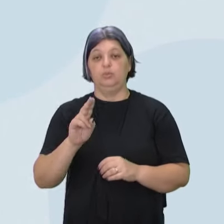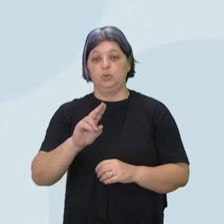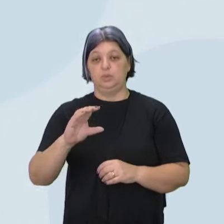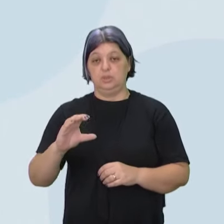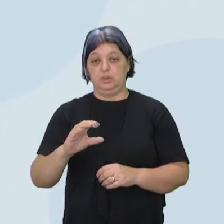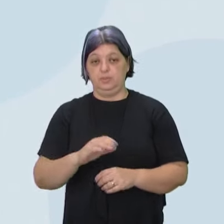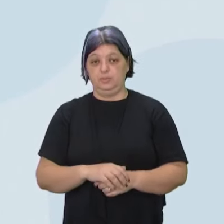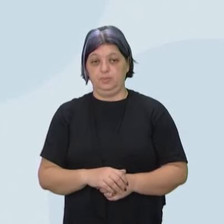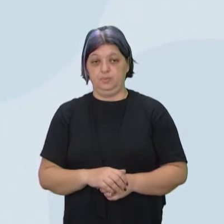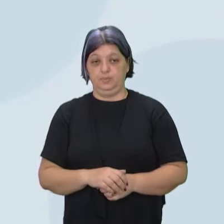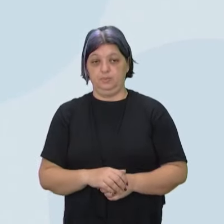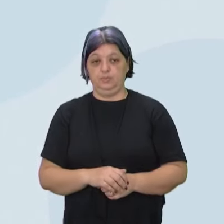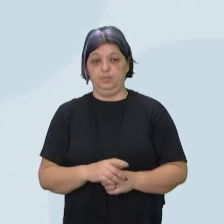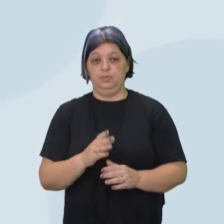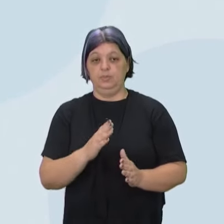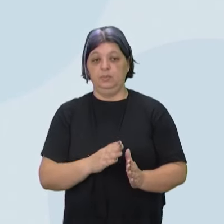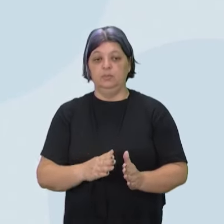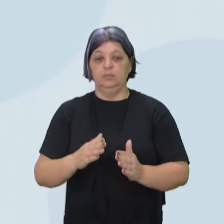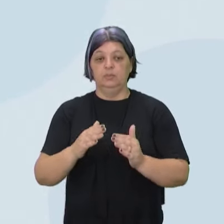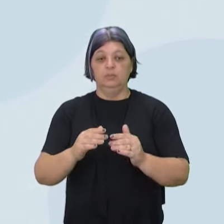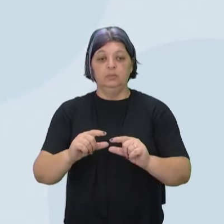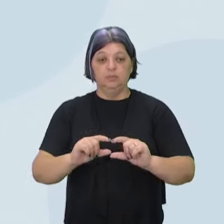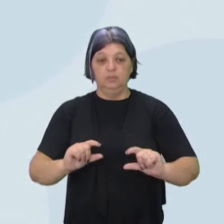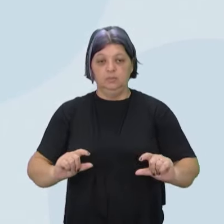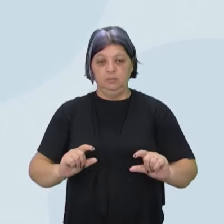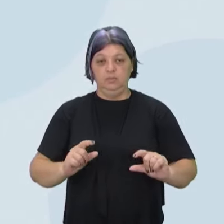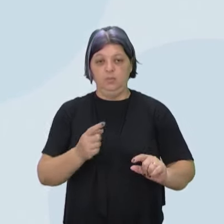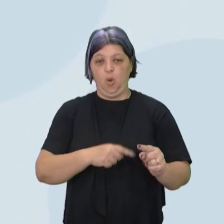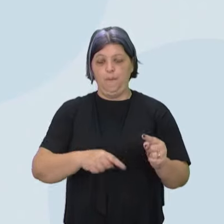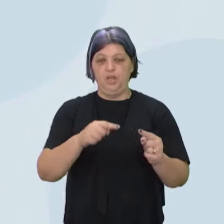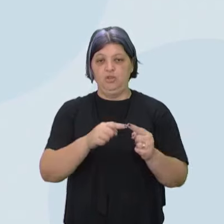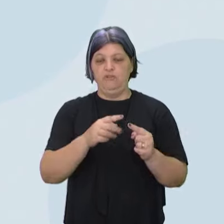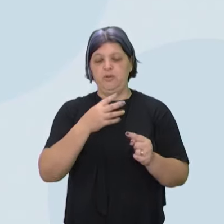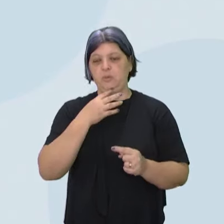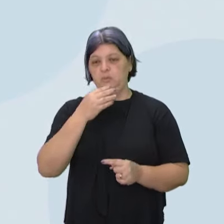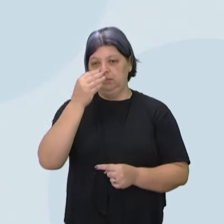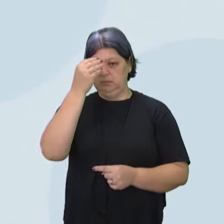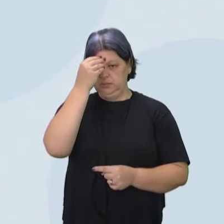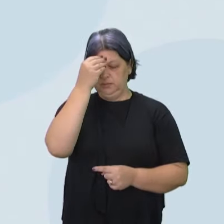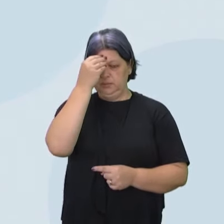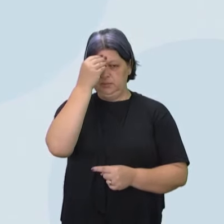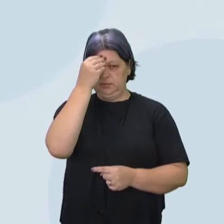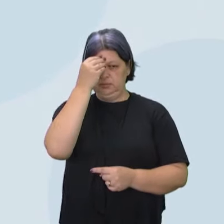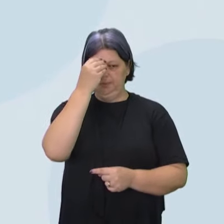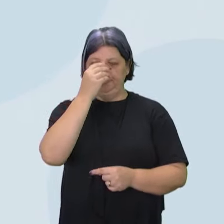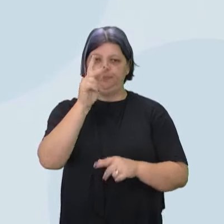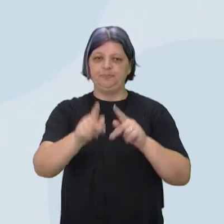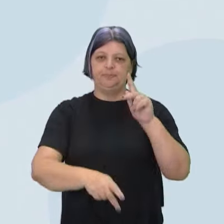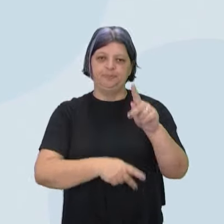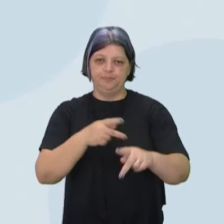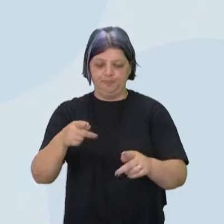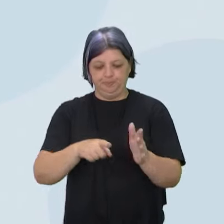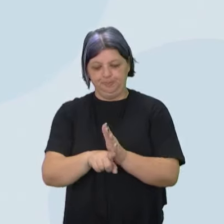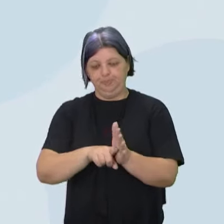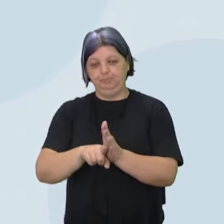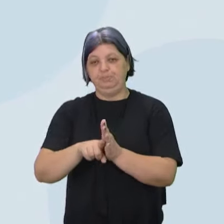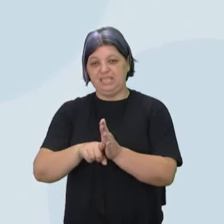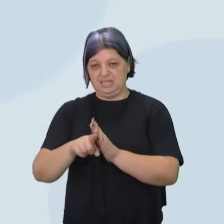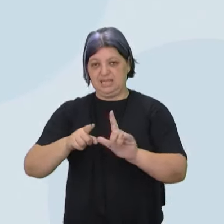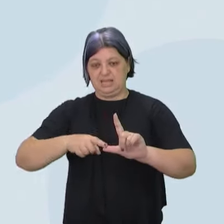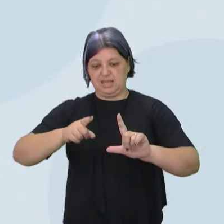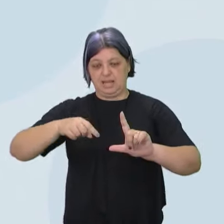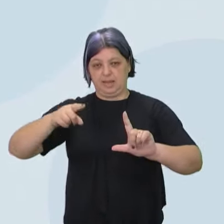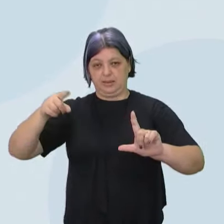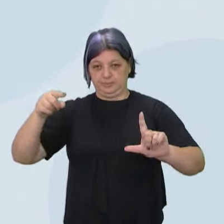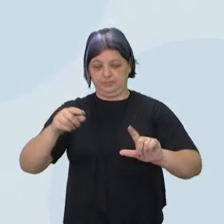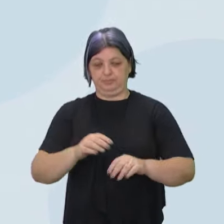curricular. No box 3, tem os objetivos de conhecimento, né? Nesse caso da população em índices, ela vai